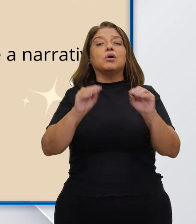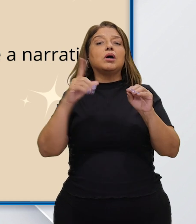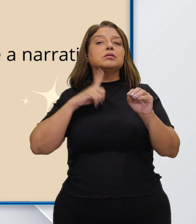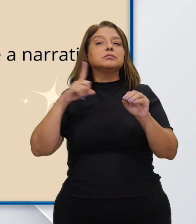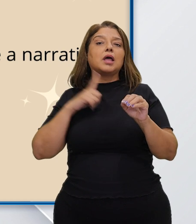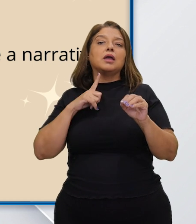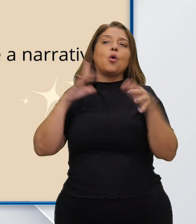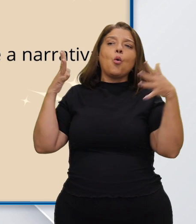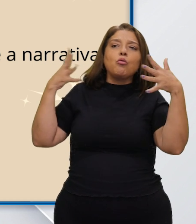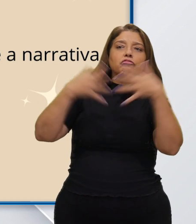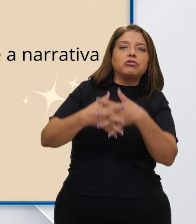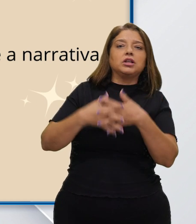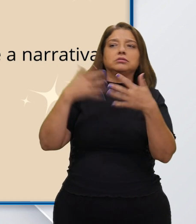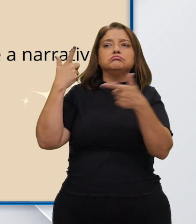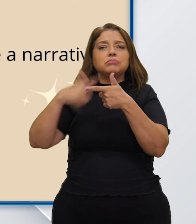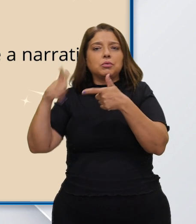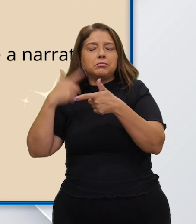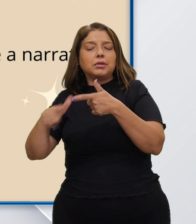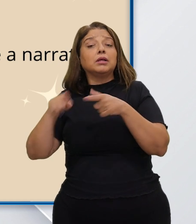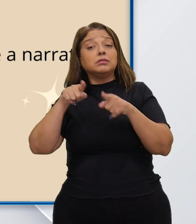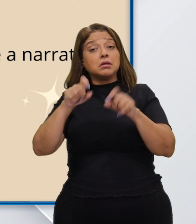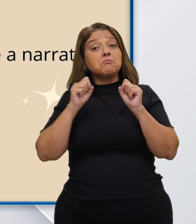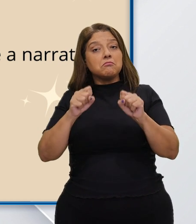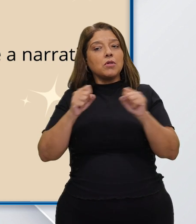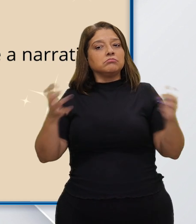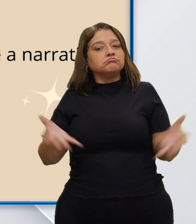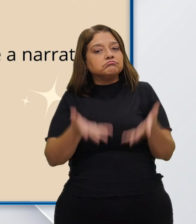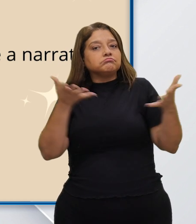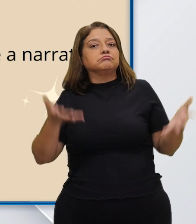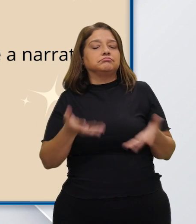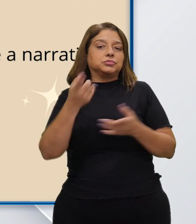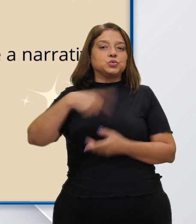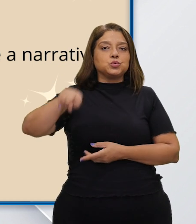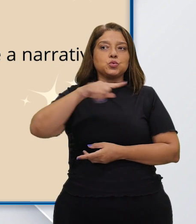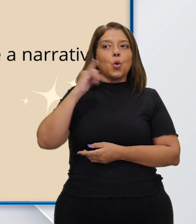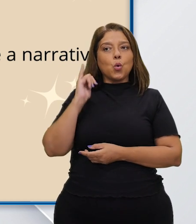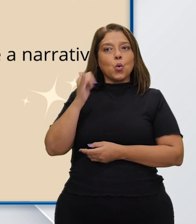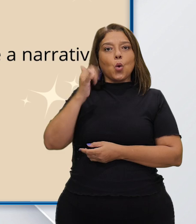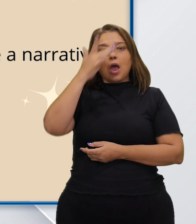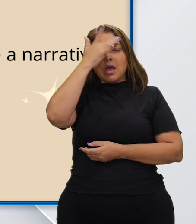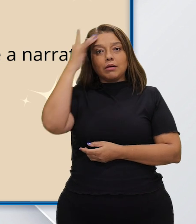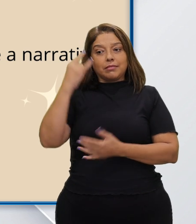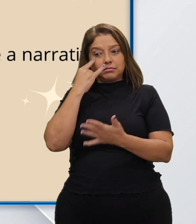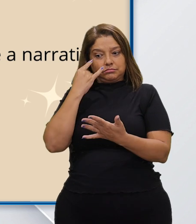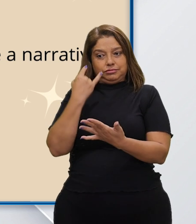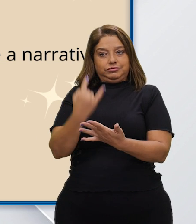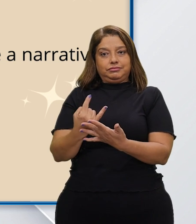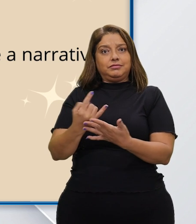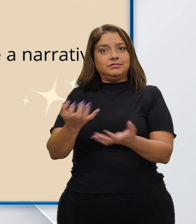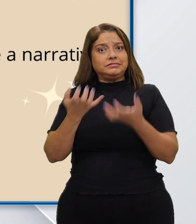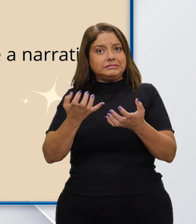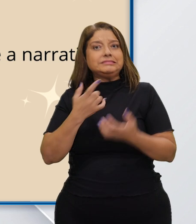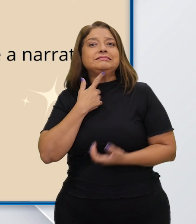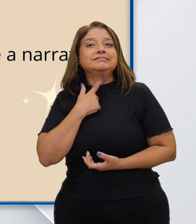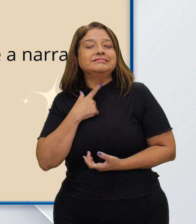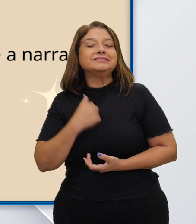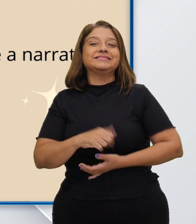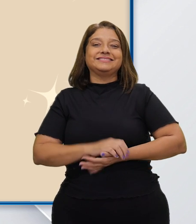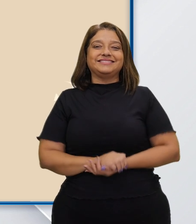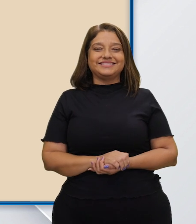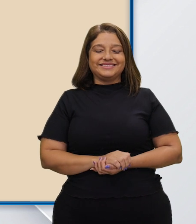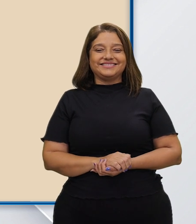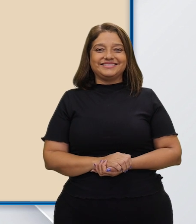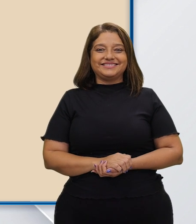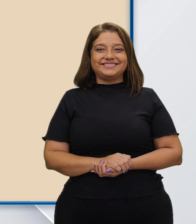um conflito inicial que motive a narrativa e mantenha os leitores engajados.